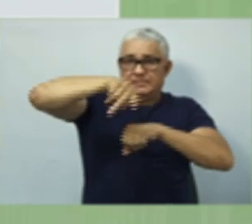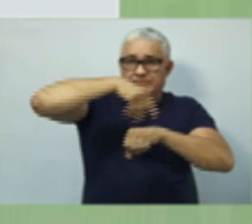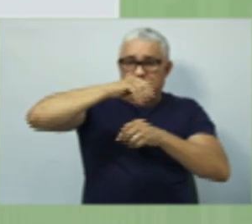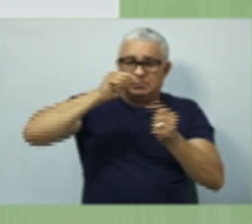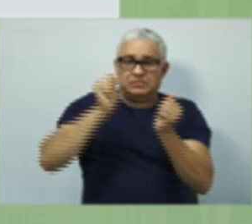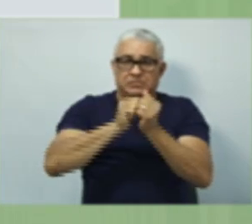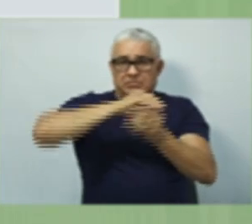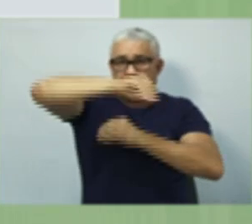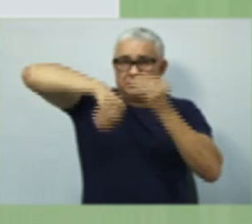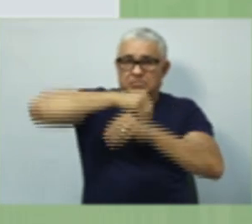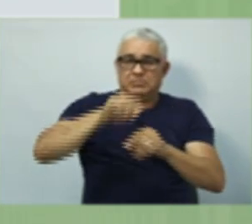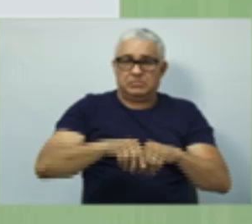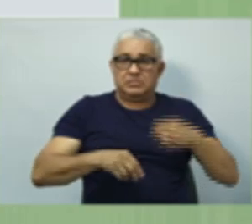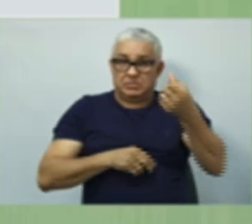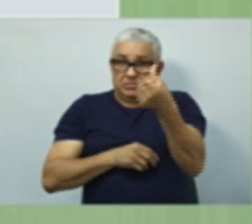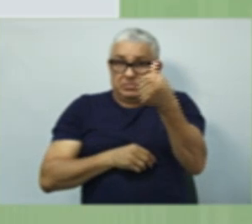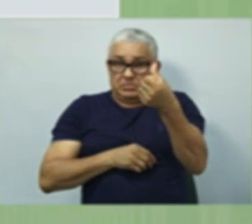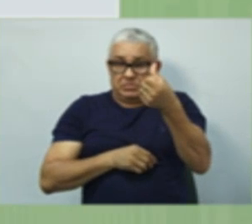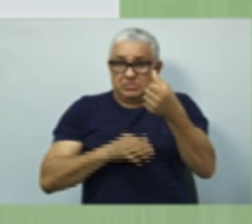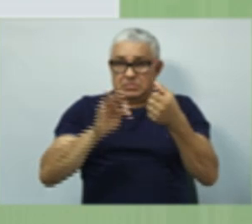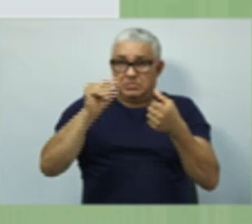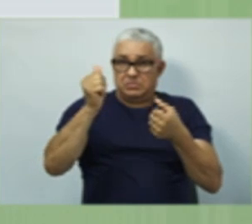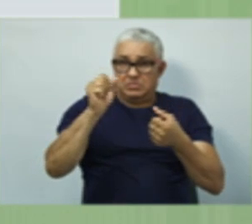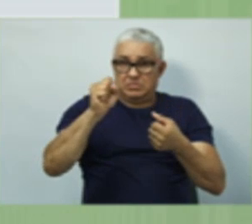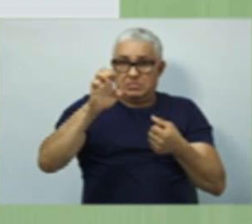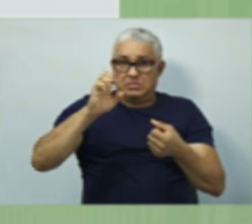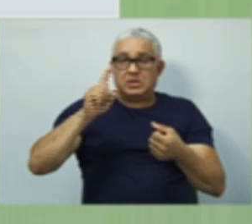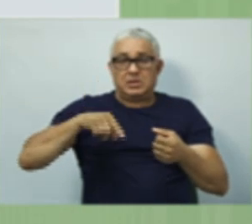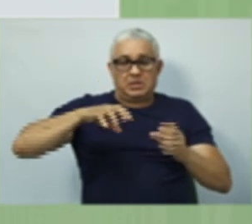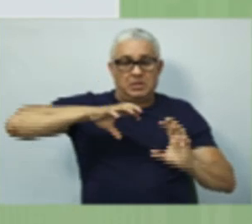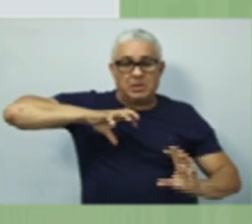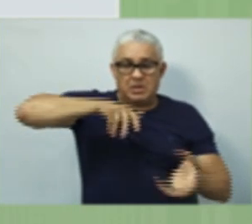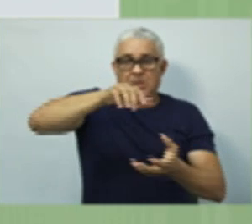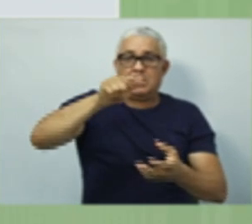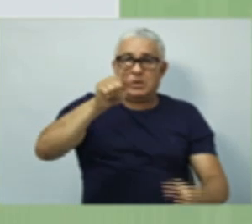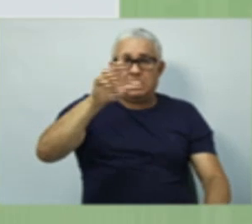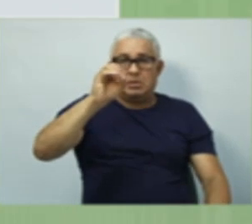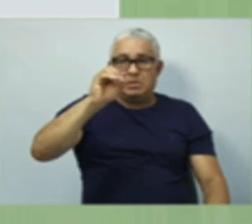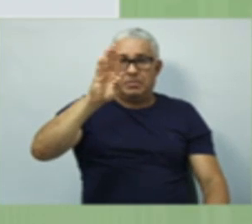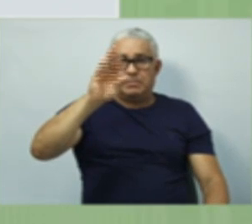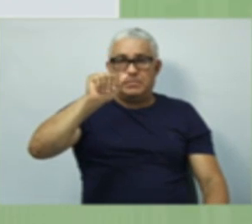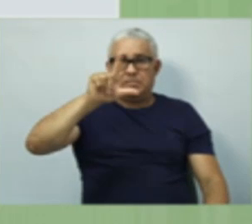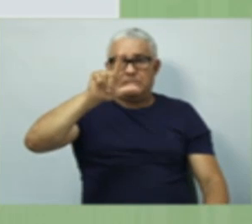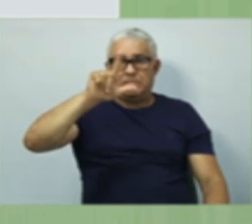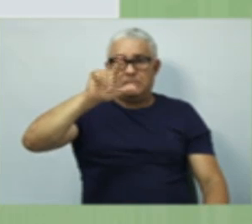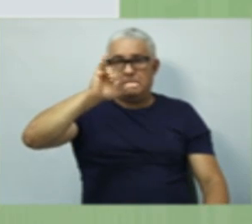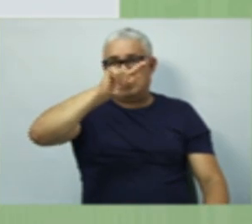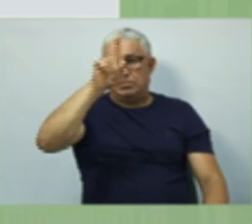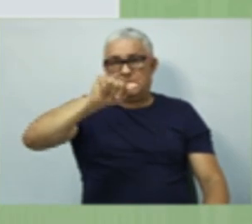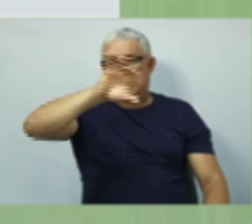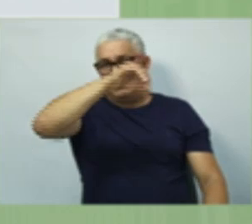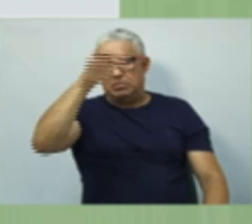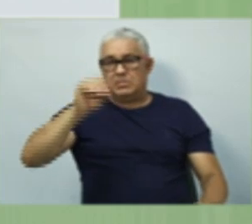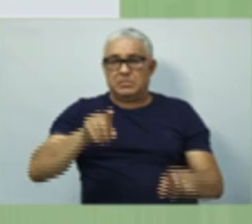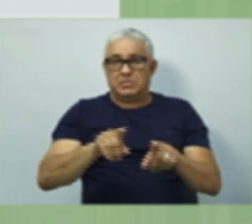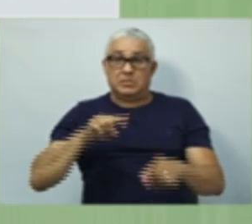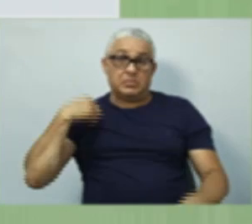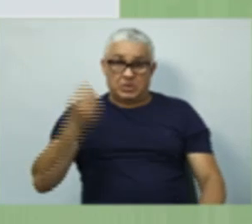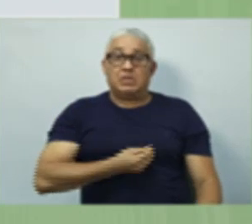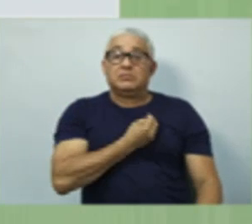envolvidos. Na sexta fase, que é a fase da globalização, que é a fase que nós nos encontramos ainda, que é